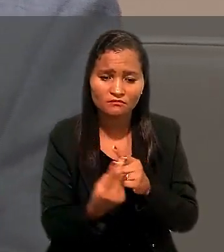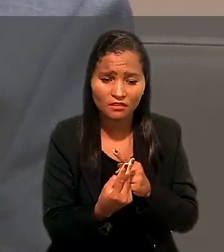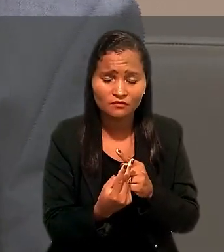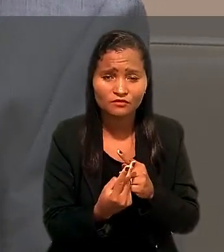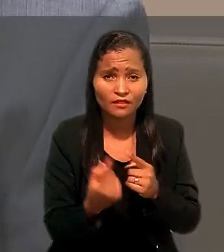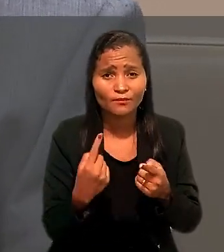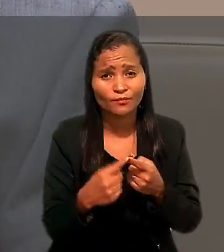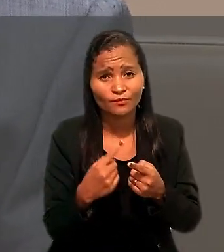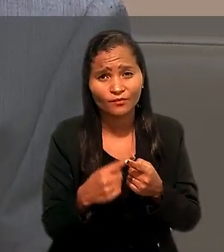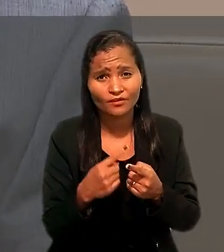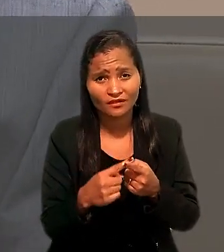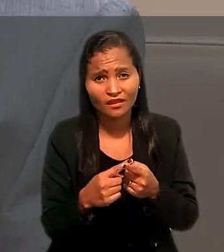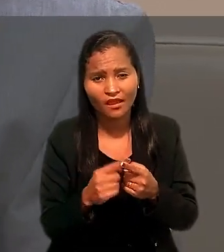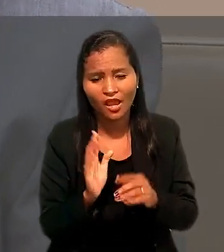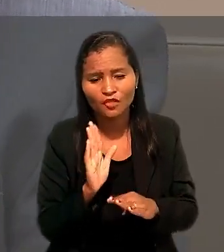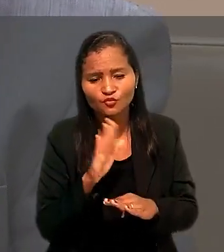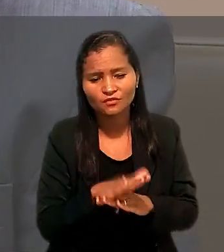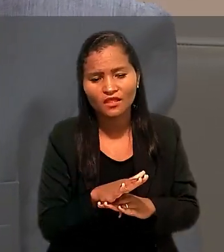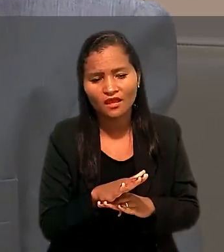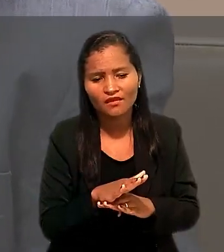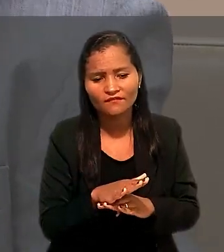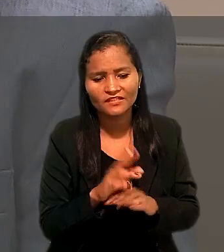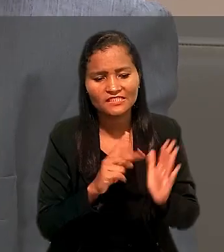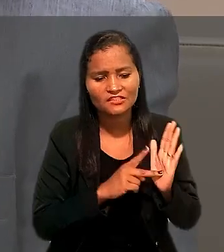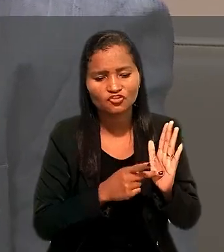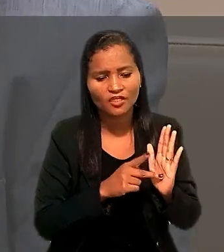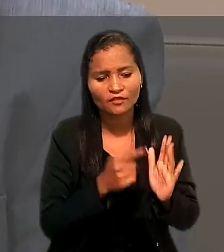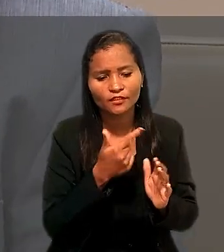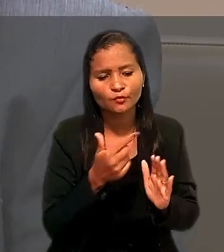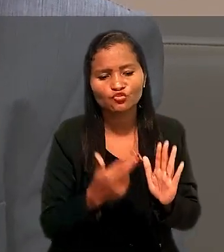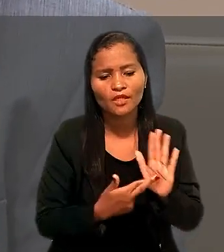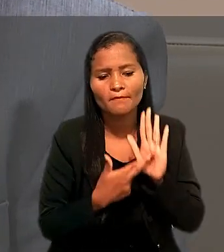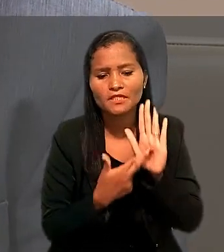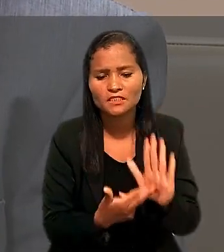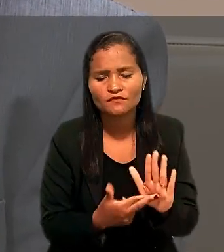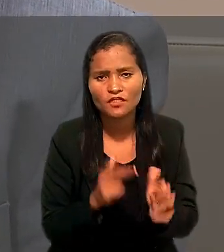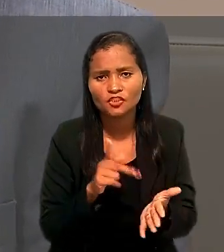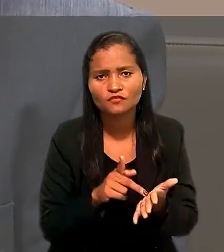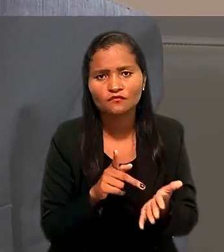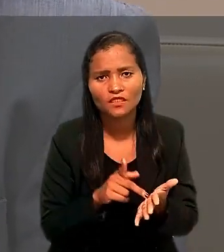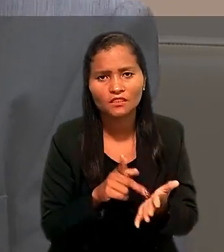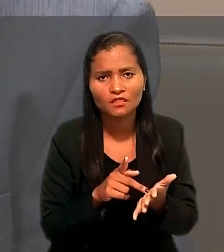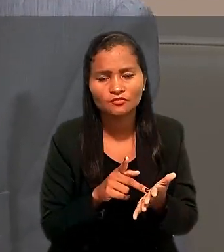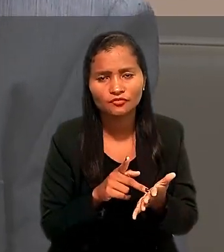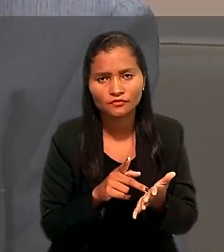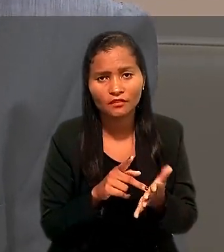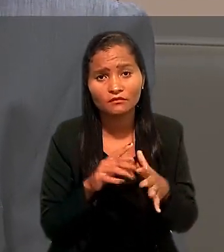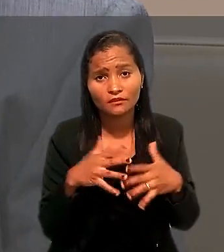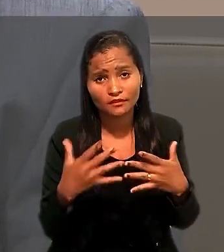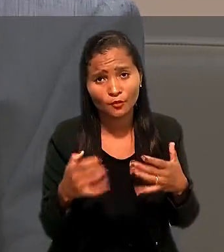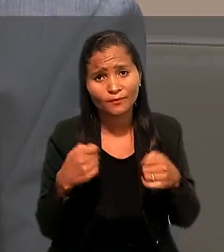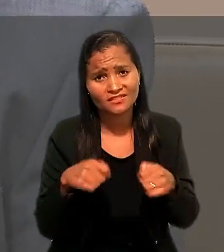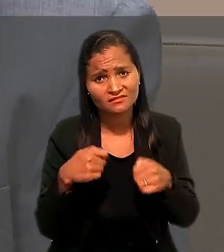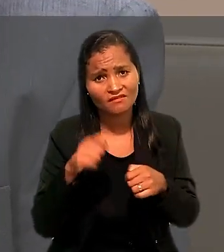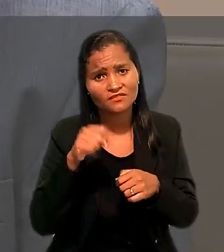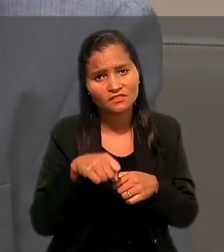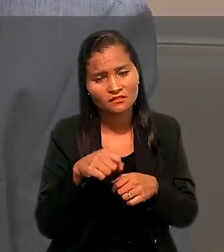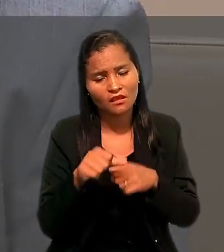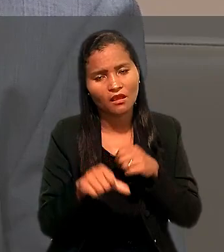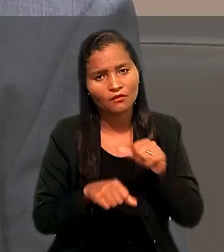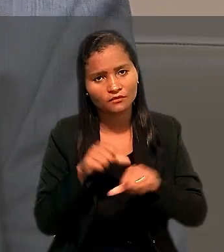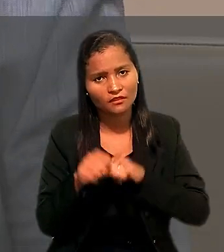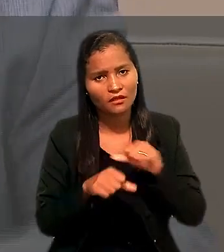aspectos, porque favorecia sindicatos sem representatividade. Nesse ponto, ela deveria, sim,